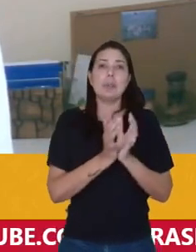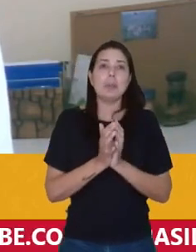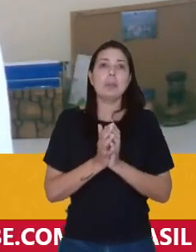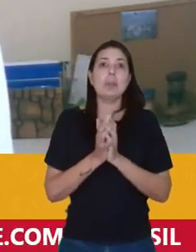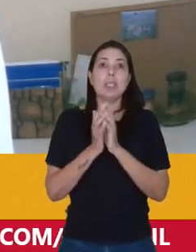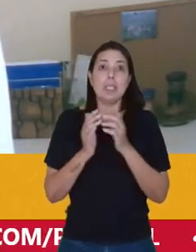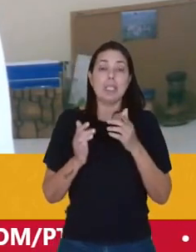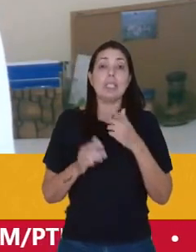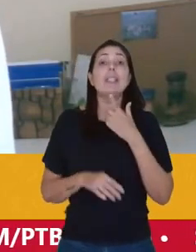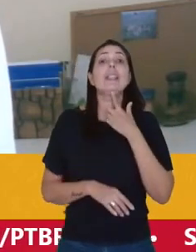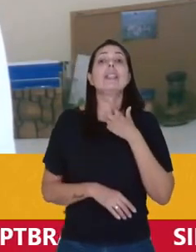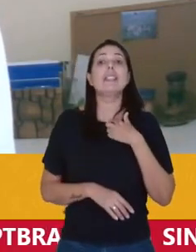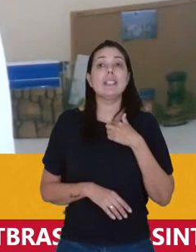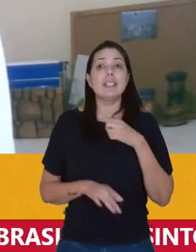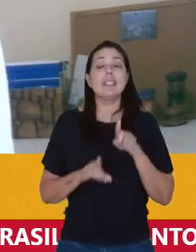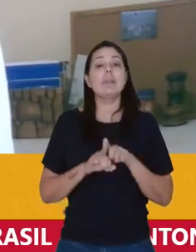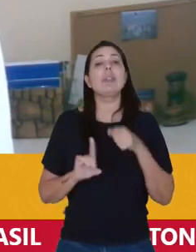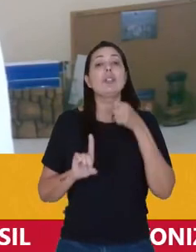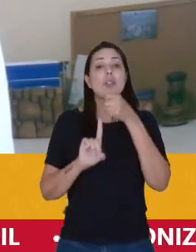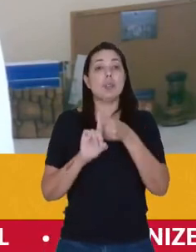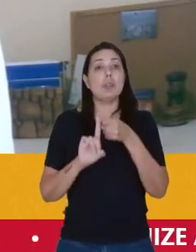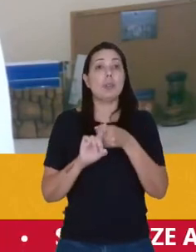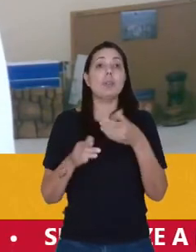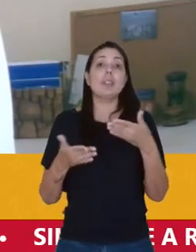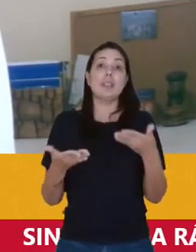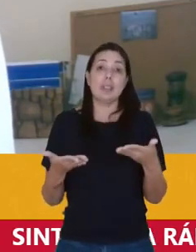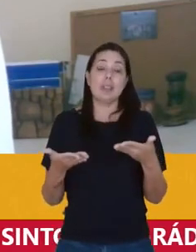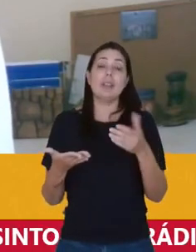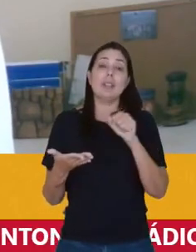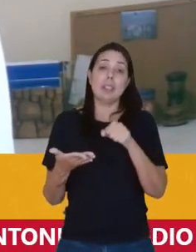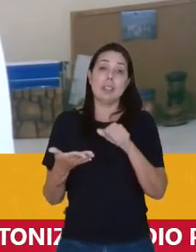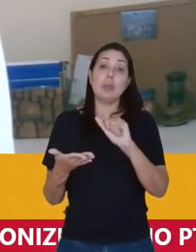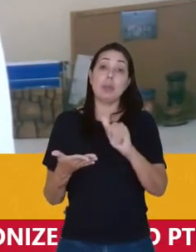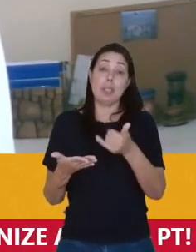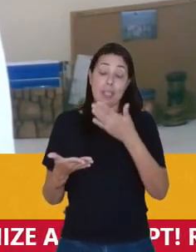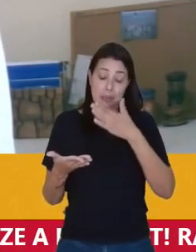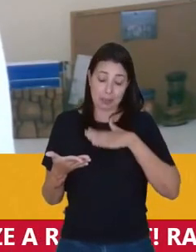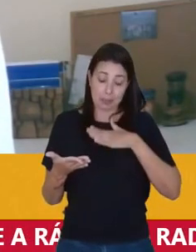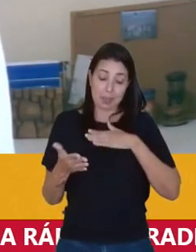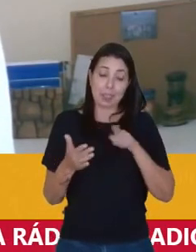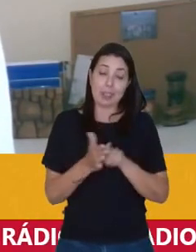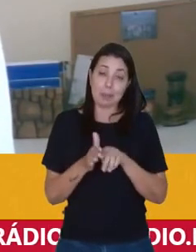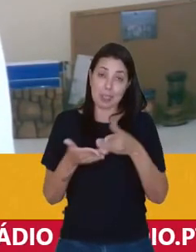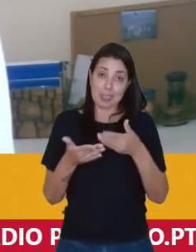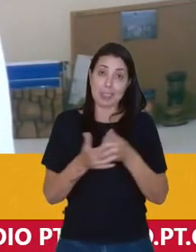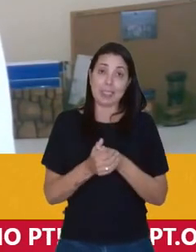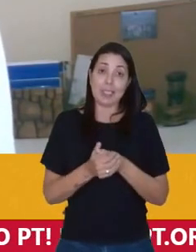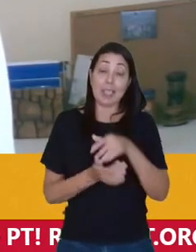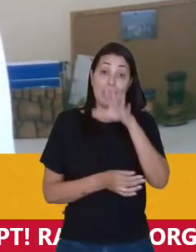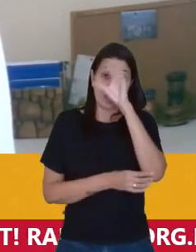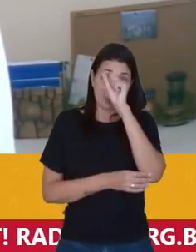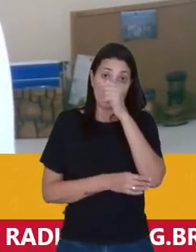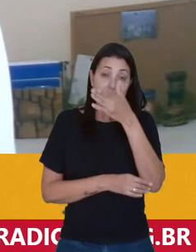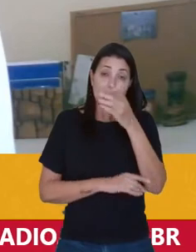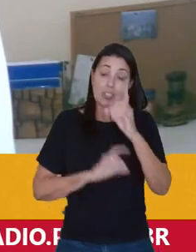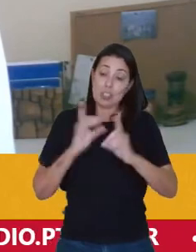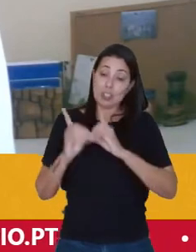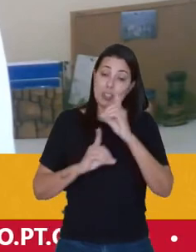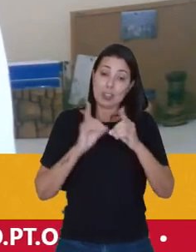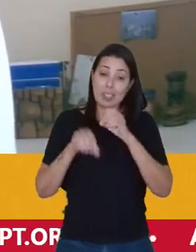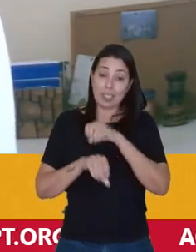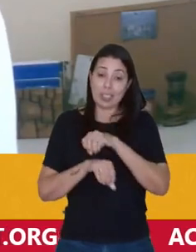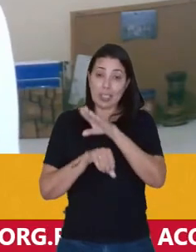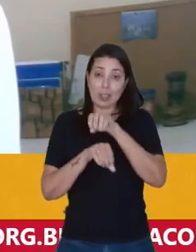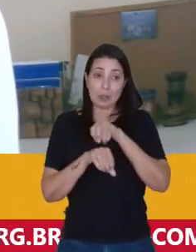gente almeja em termos de luta. Então, é mesmo uma oportunidade para mim também, muito grande de aprender, de dialogar, de